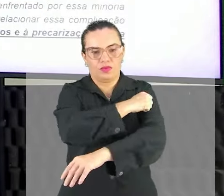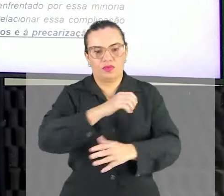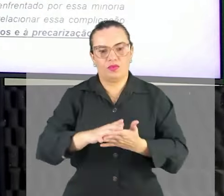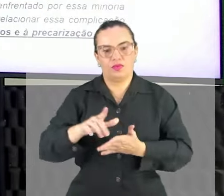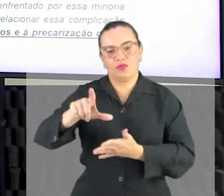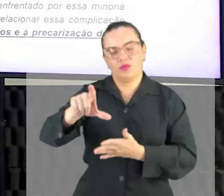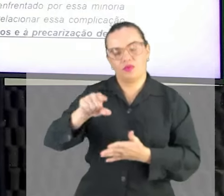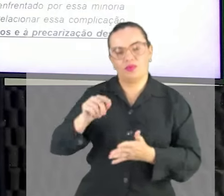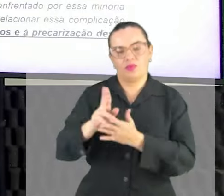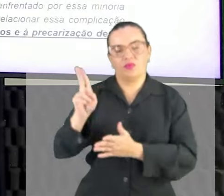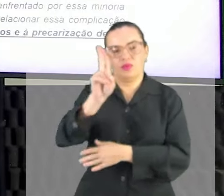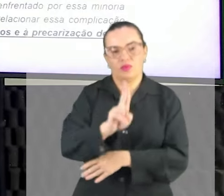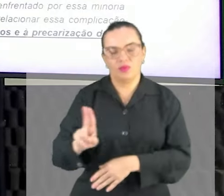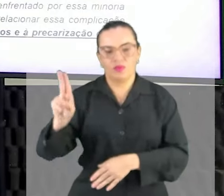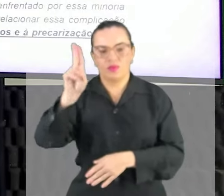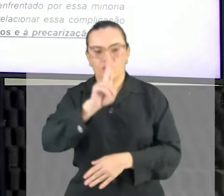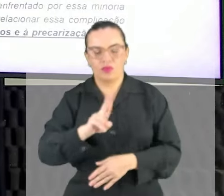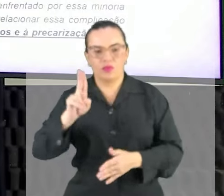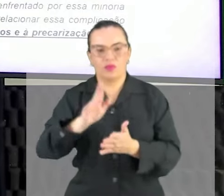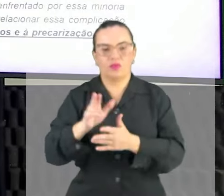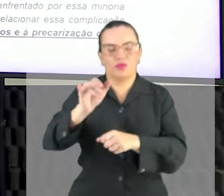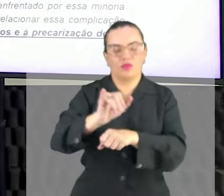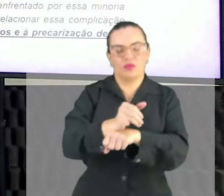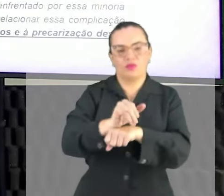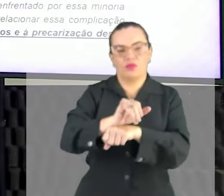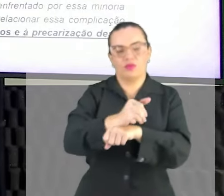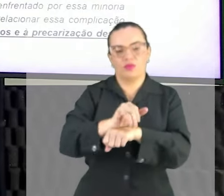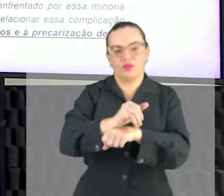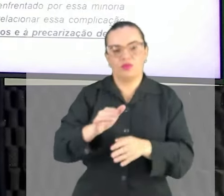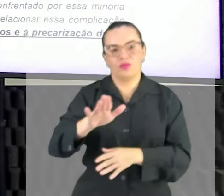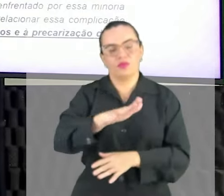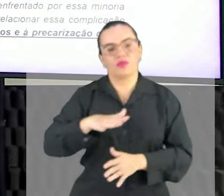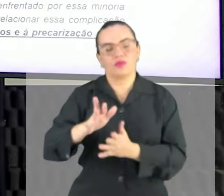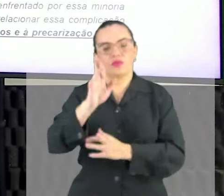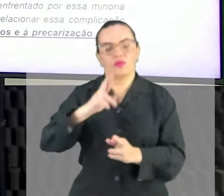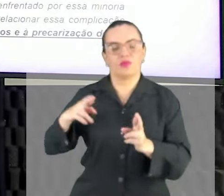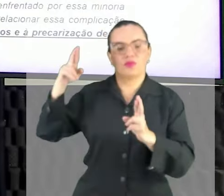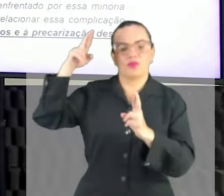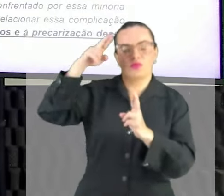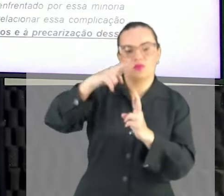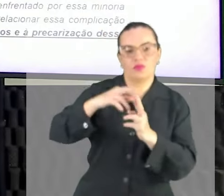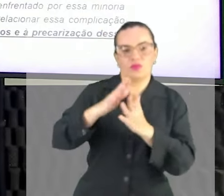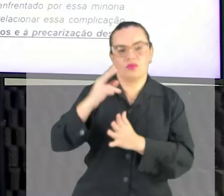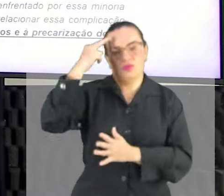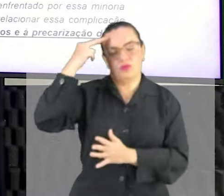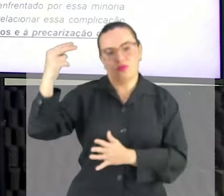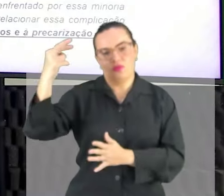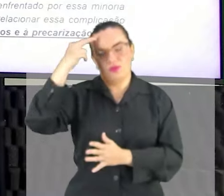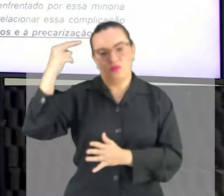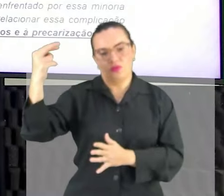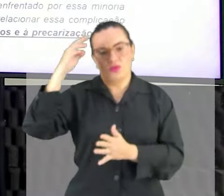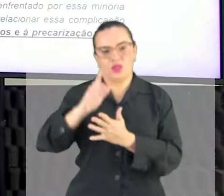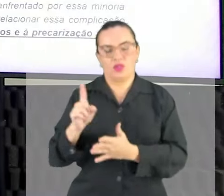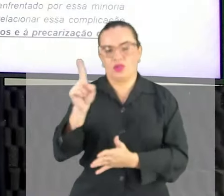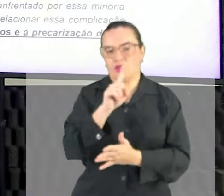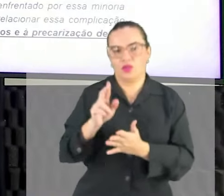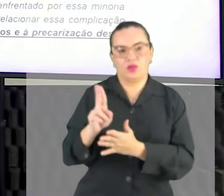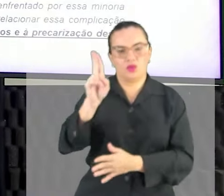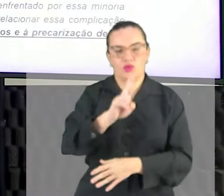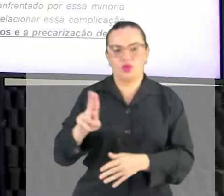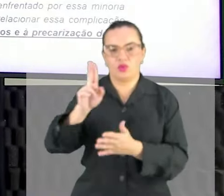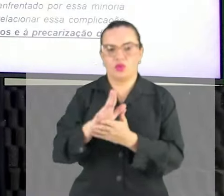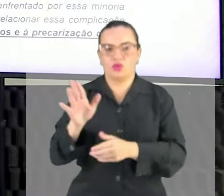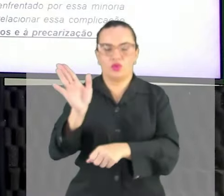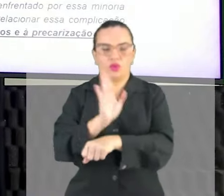optou por utilizar uma estratégia de referência histórica. Ele não utilizou